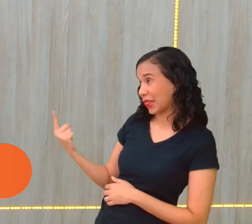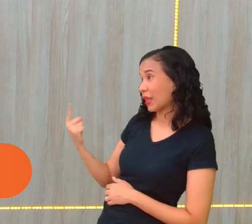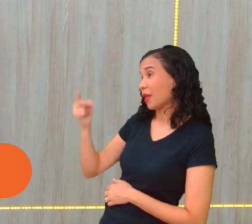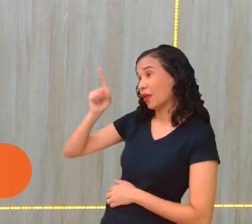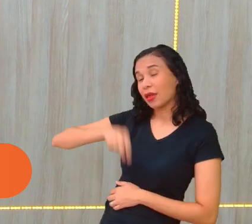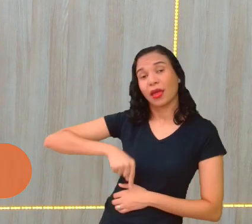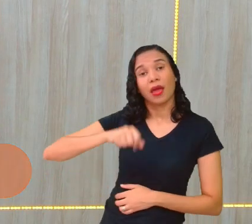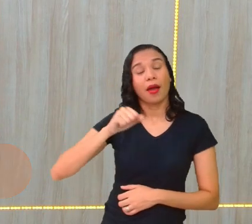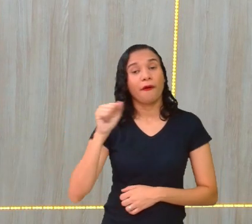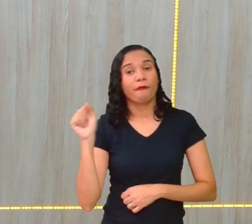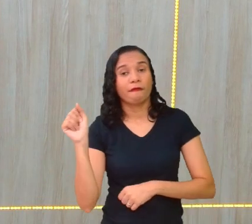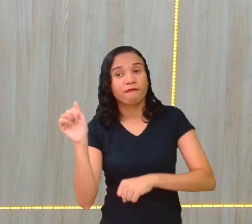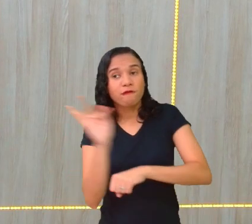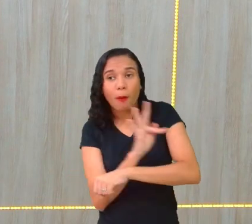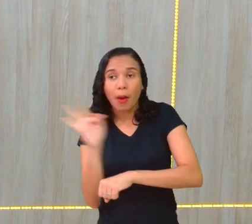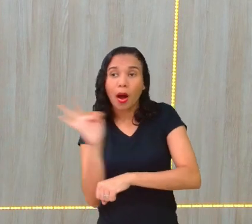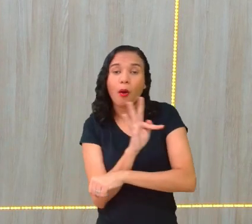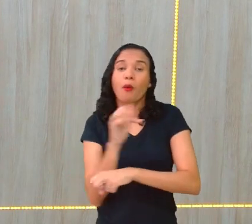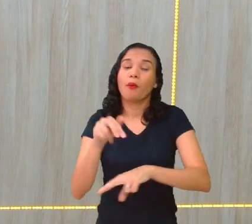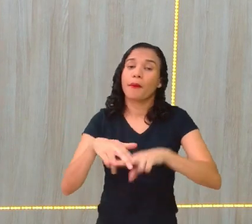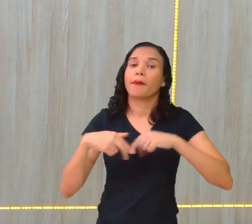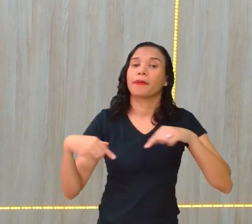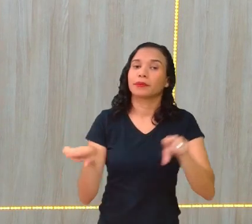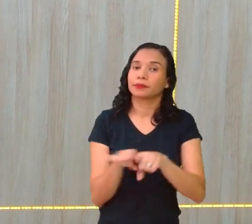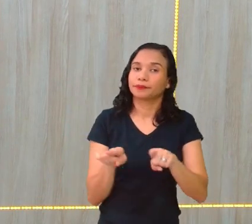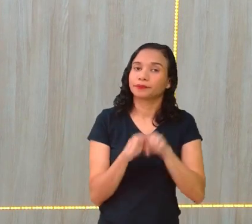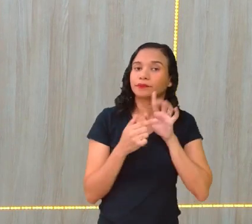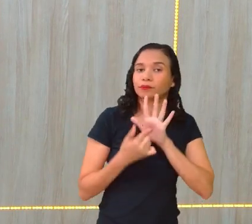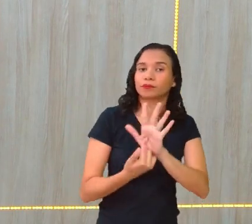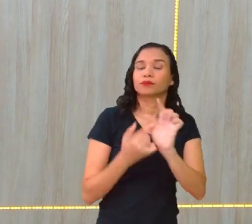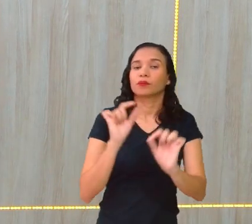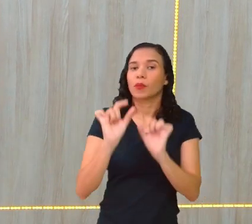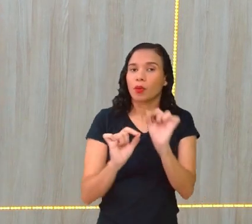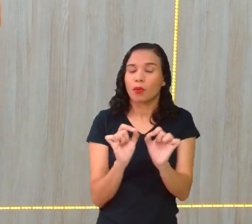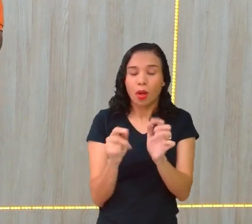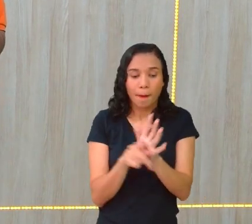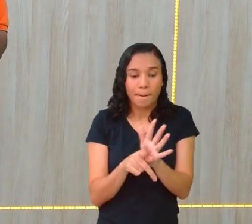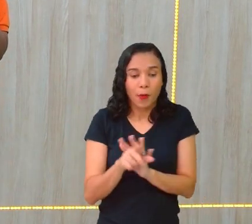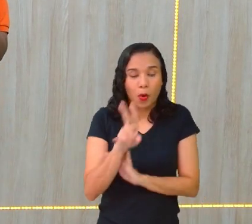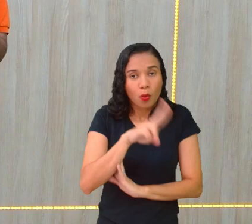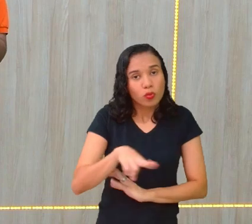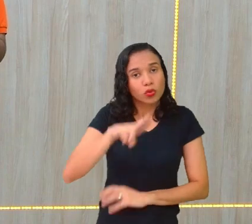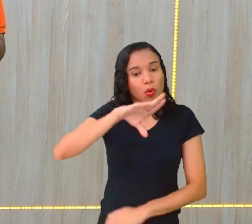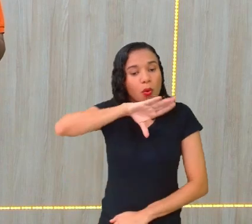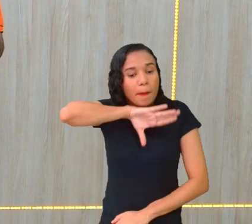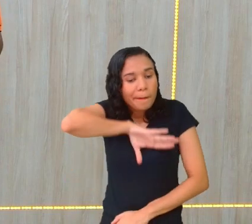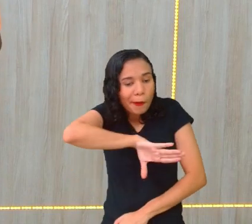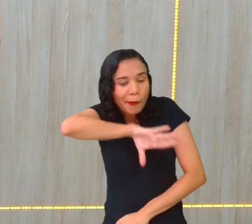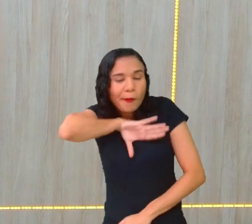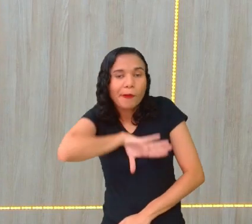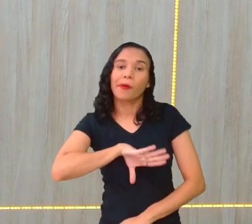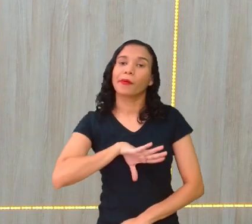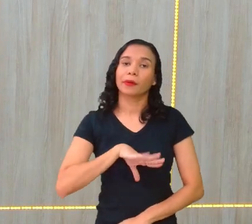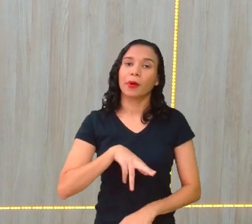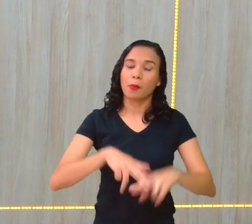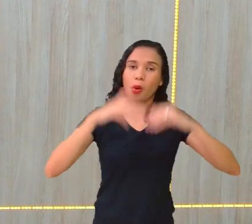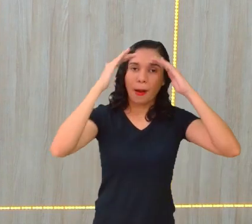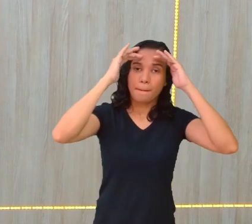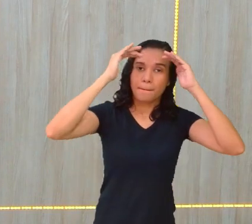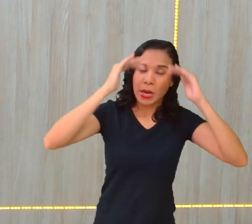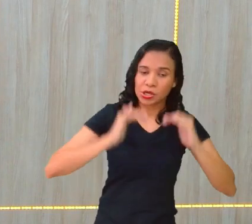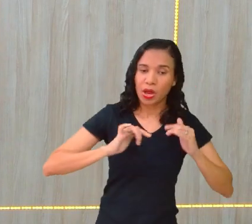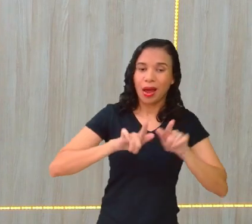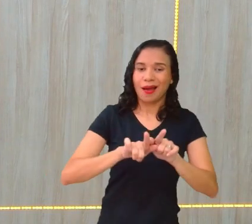linguagem informal, ela também garante que o preciosismo com relação à língua portuguesa, então, o respeito às